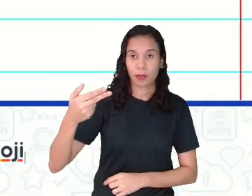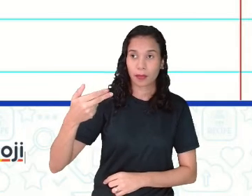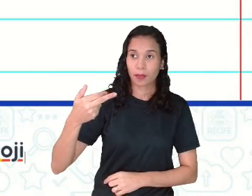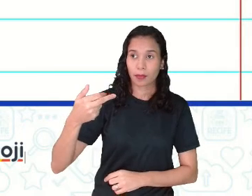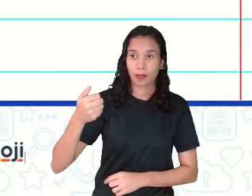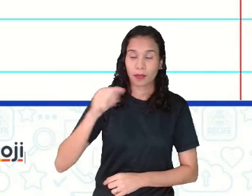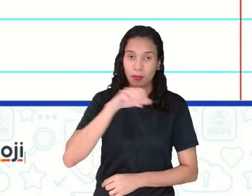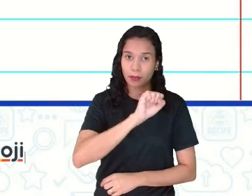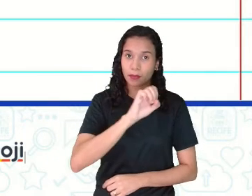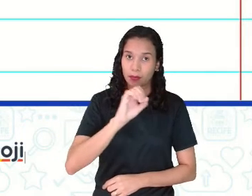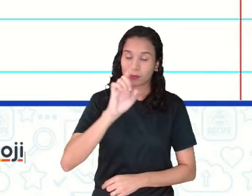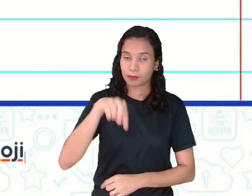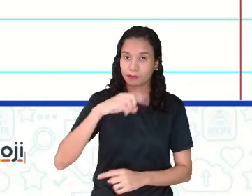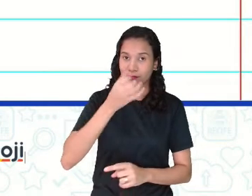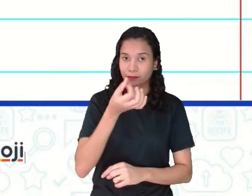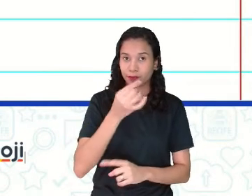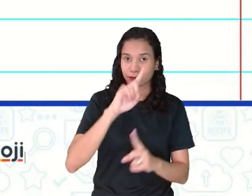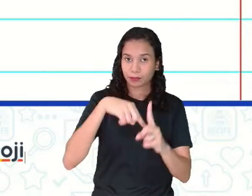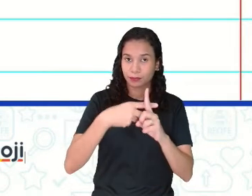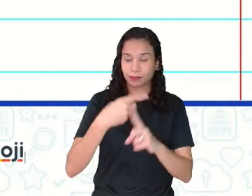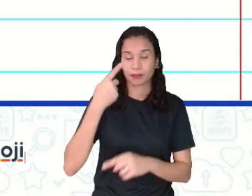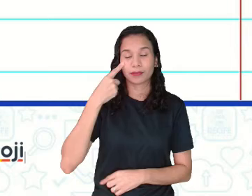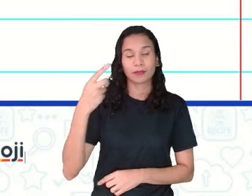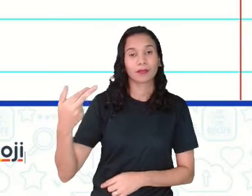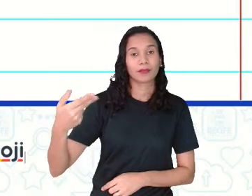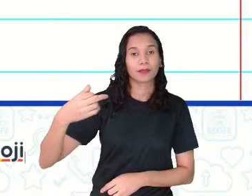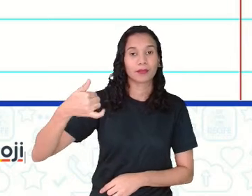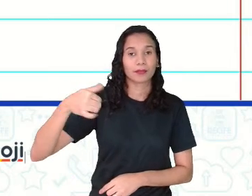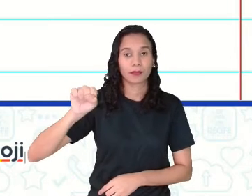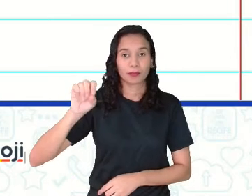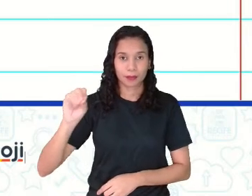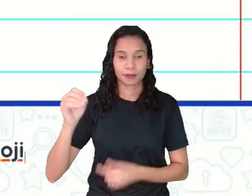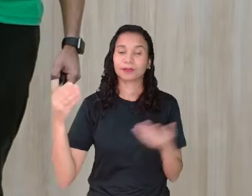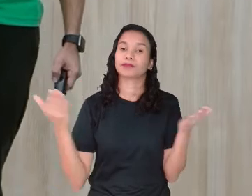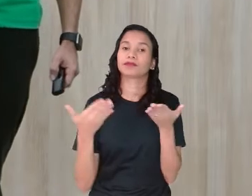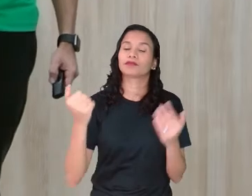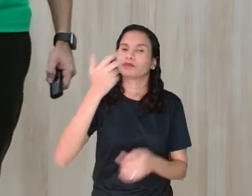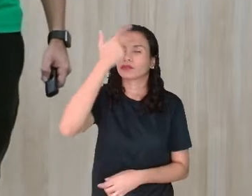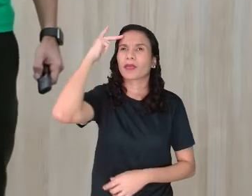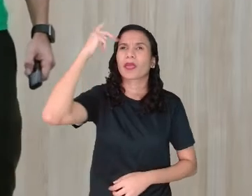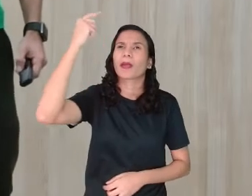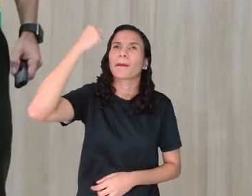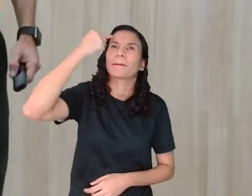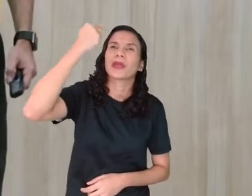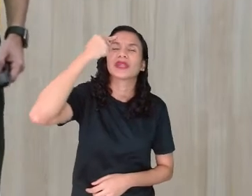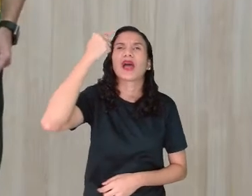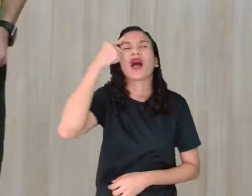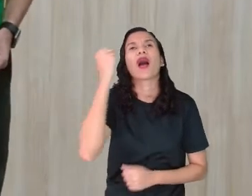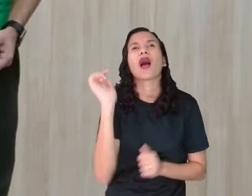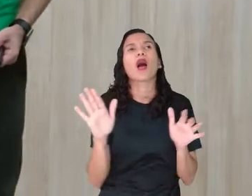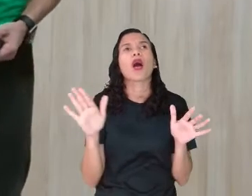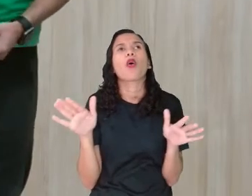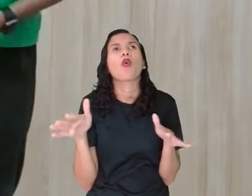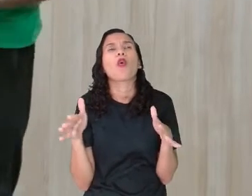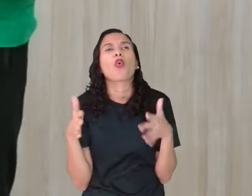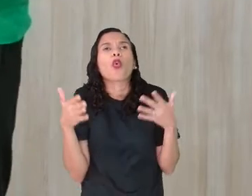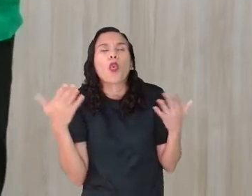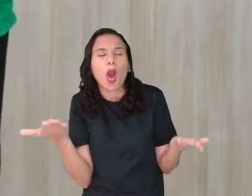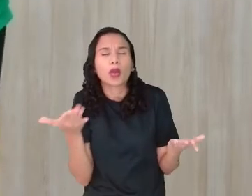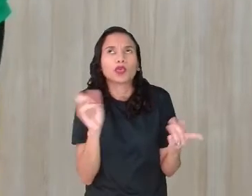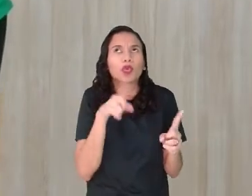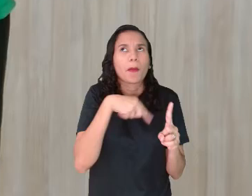80, que é 60 mais 20, é igual a 180. E agora tu pode pensar assim, ó, quanto